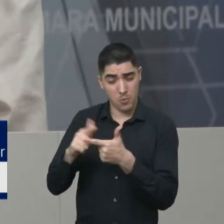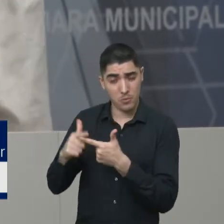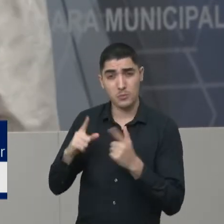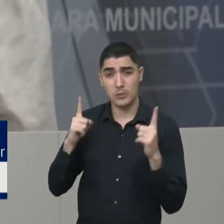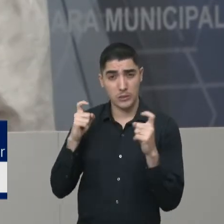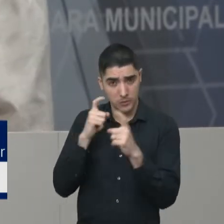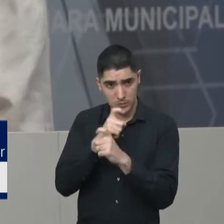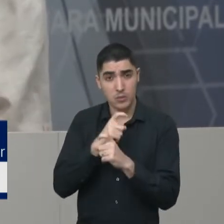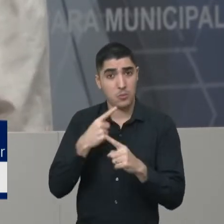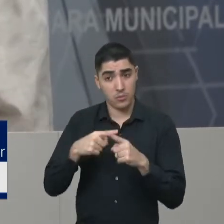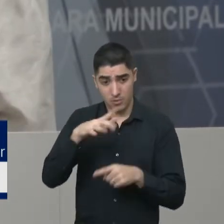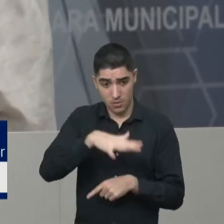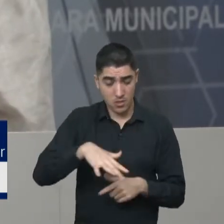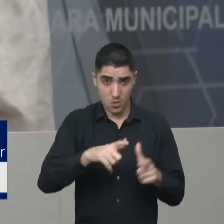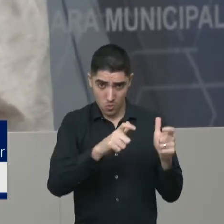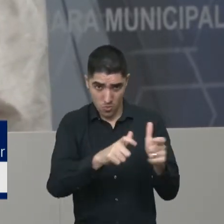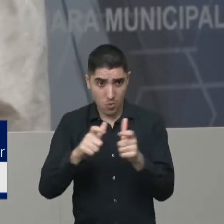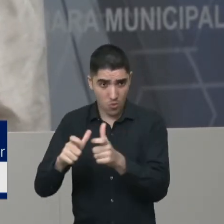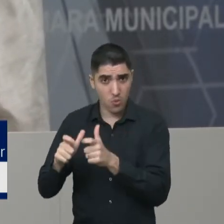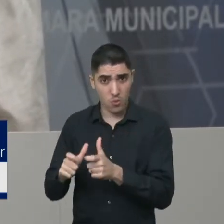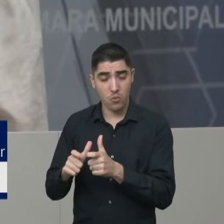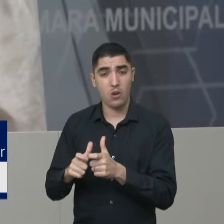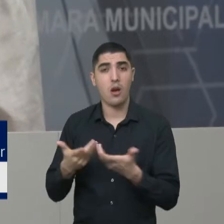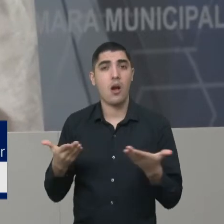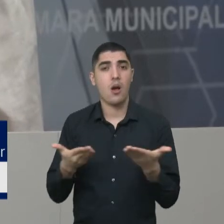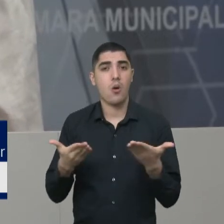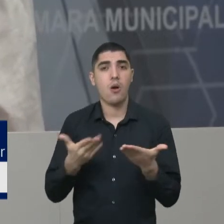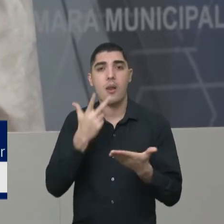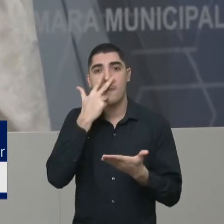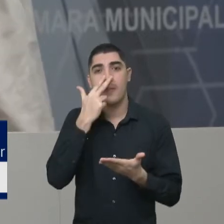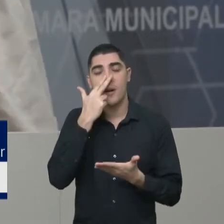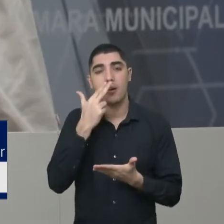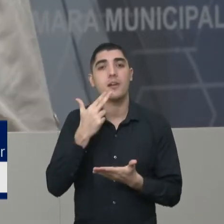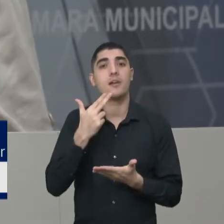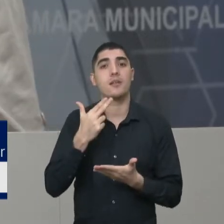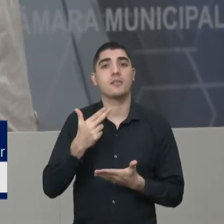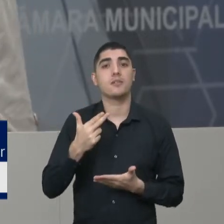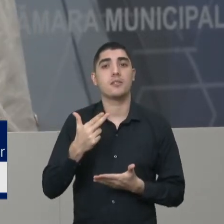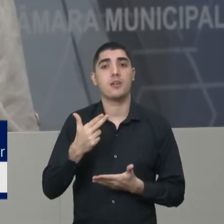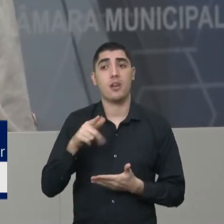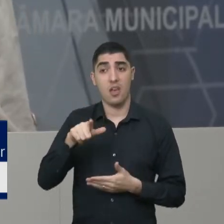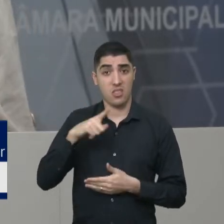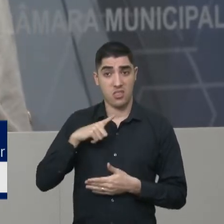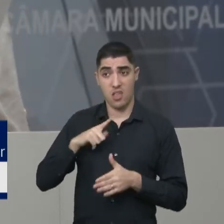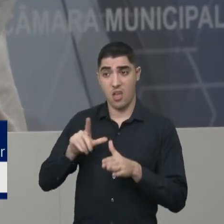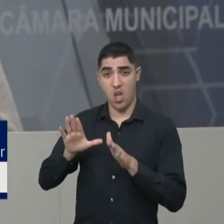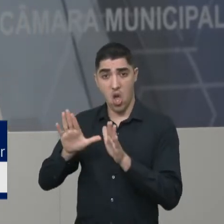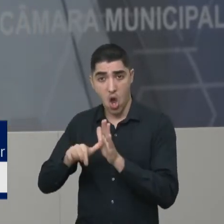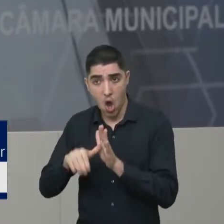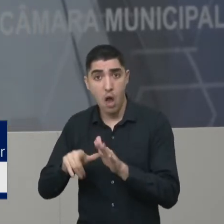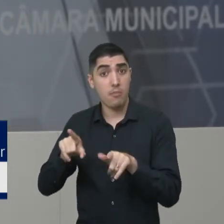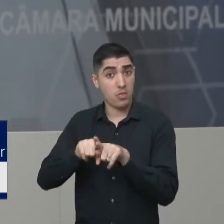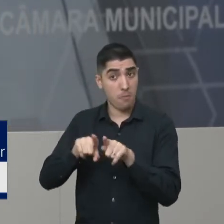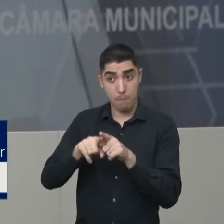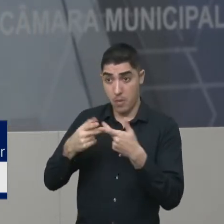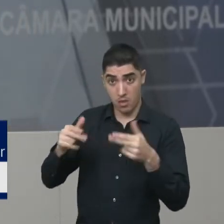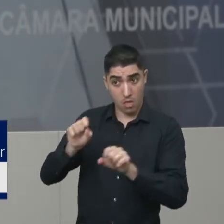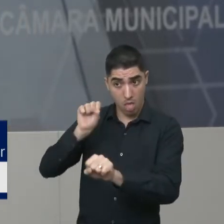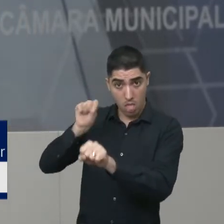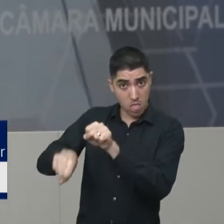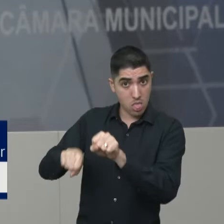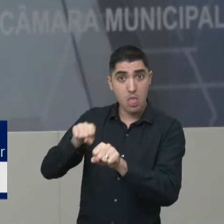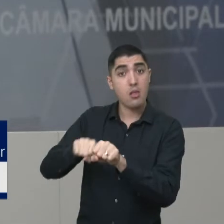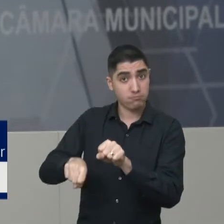infelizmente, esses locais viraram local de assaltos, até de estupros.